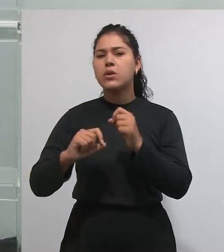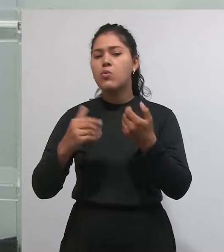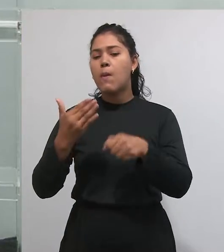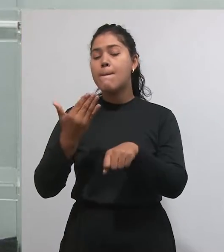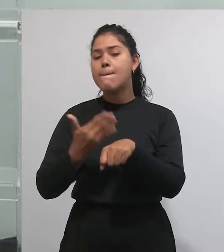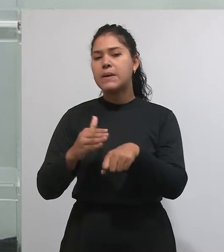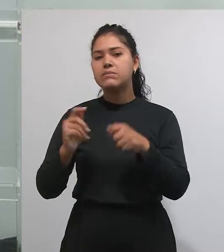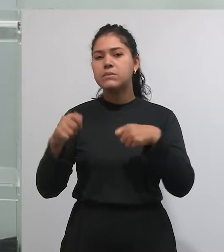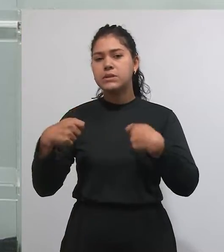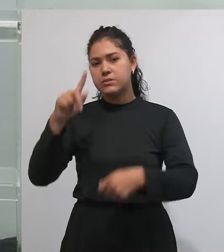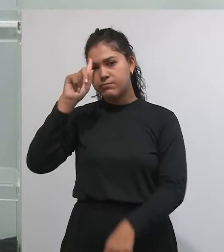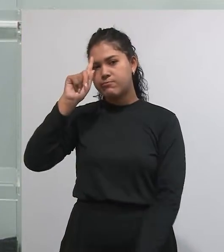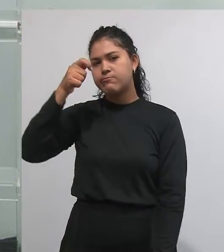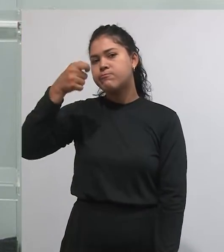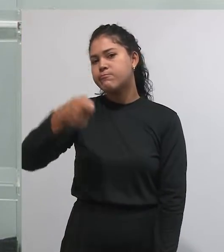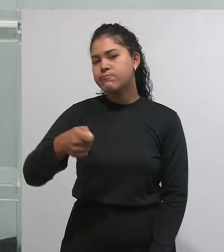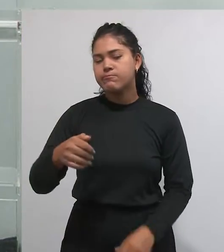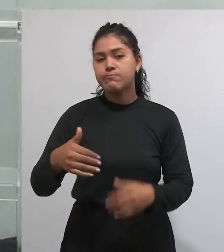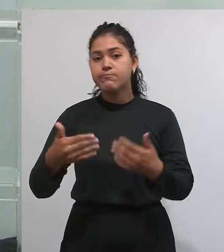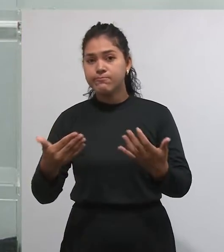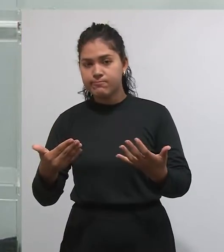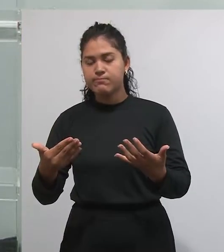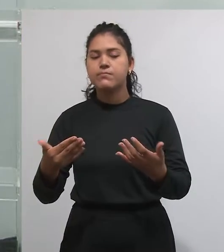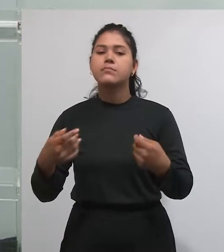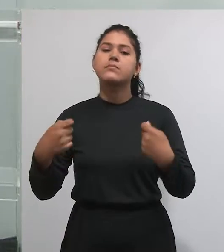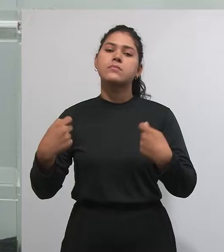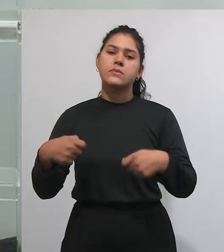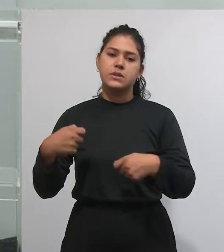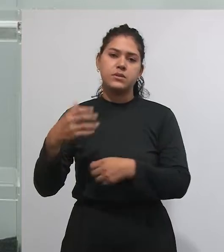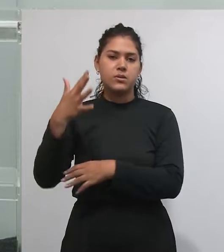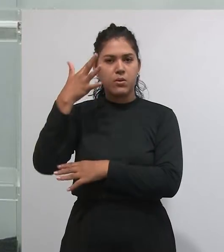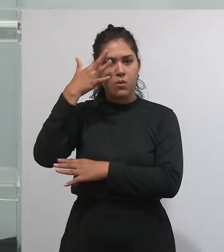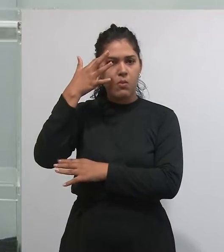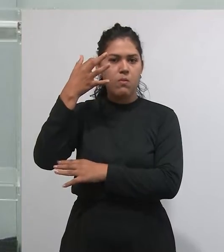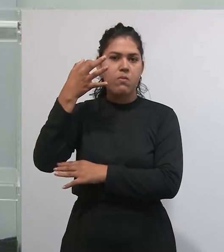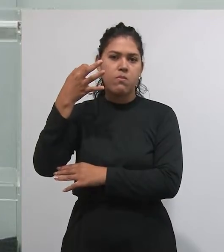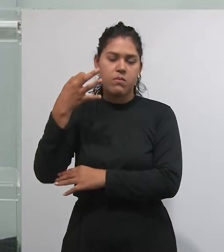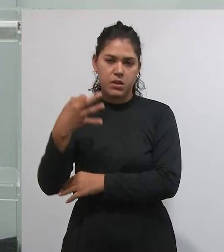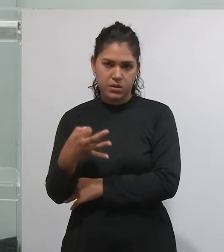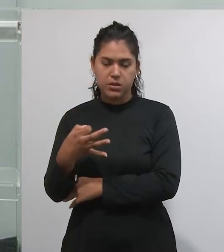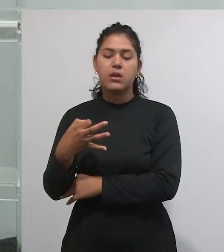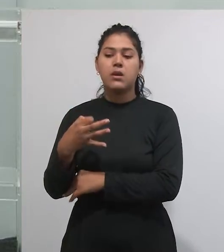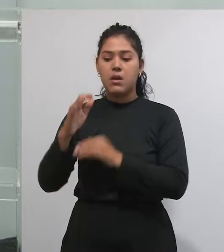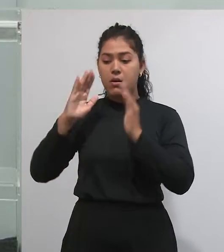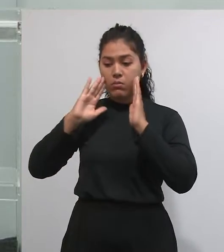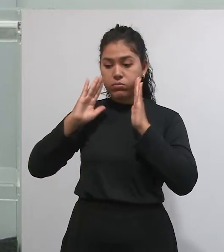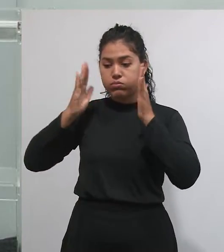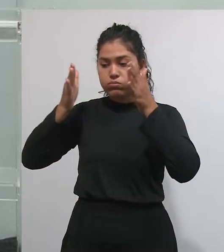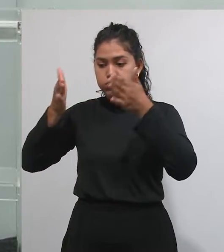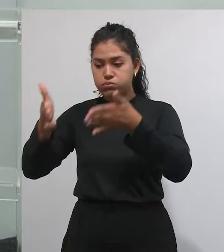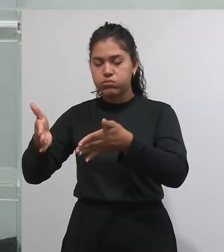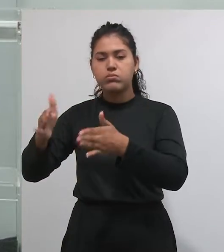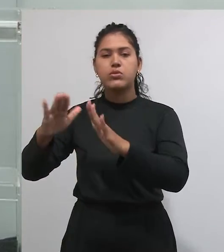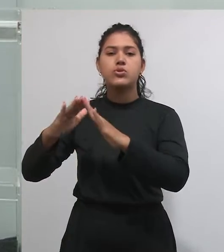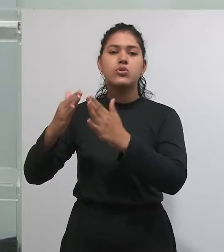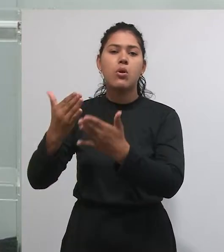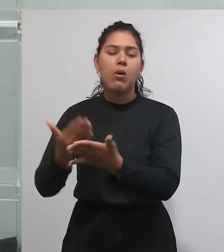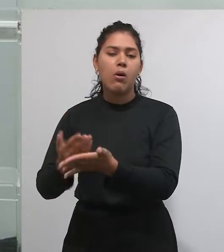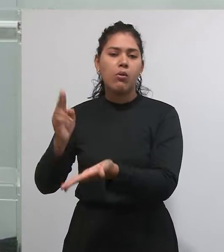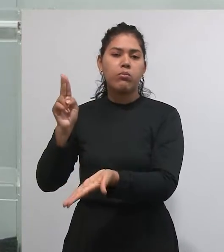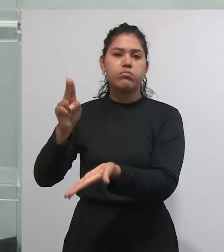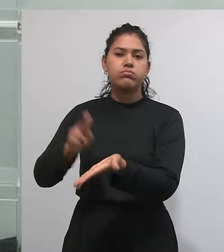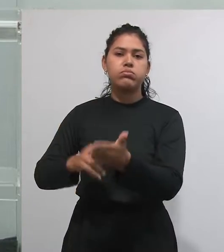tipo de atitude ele deve tomar? Ele deve tomar atitudes em que haja maior investimento nessas unidades de ensino para que